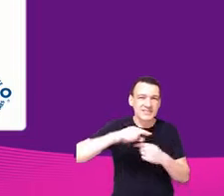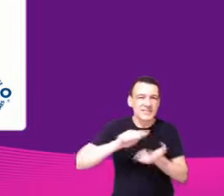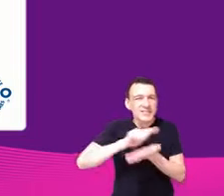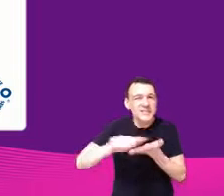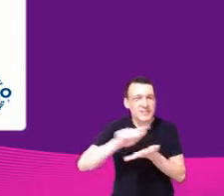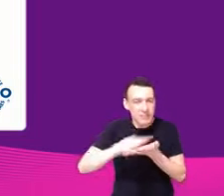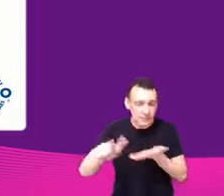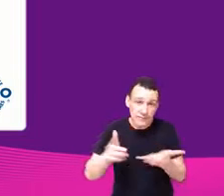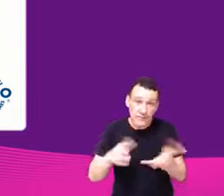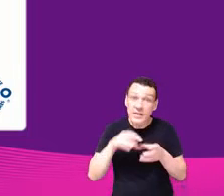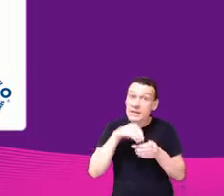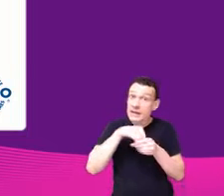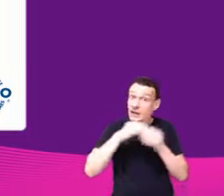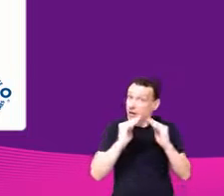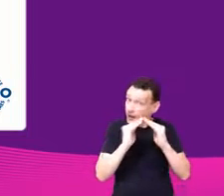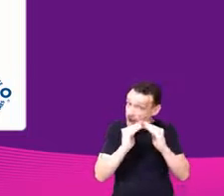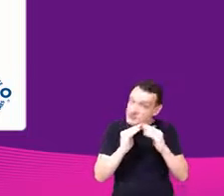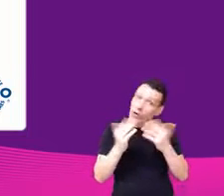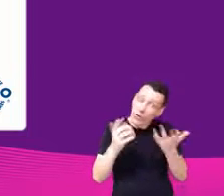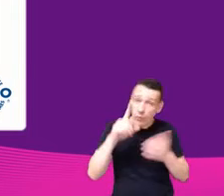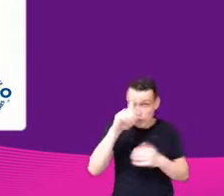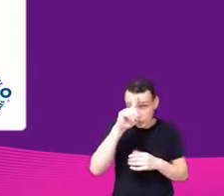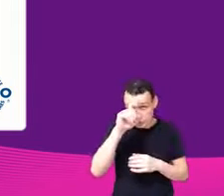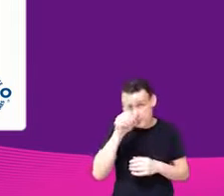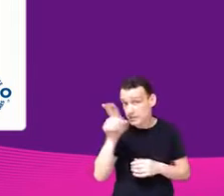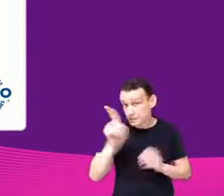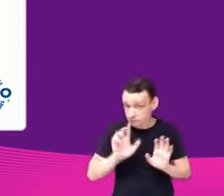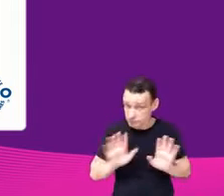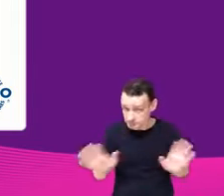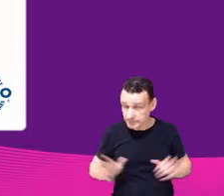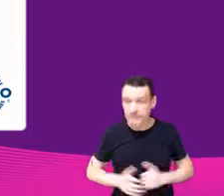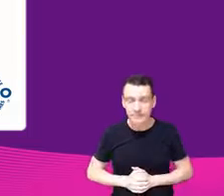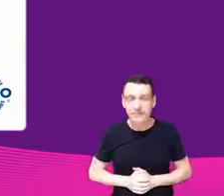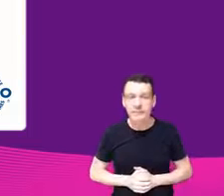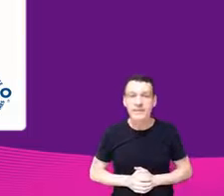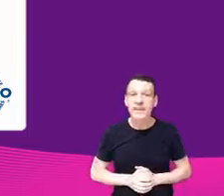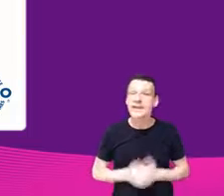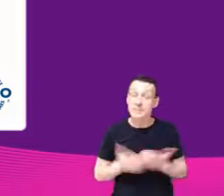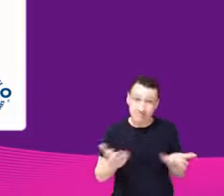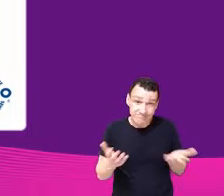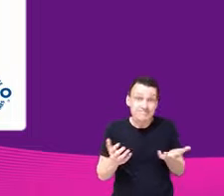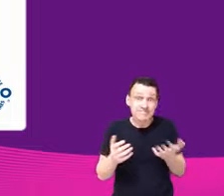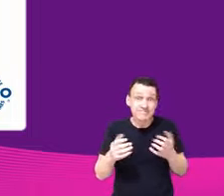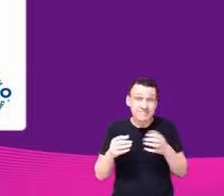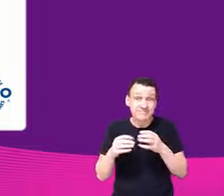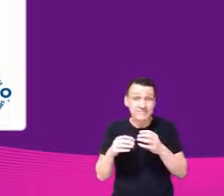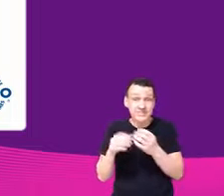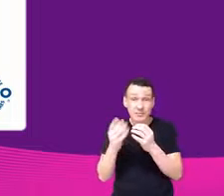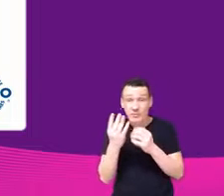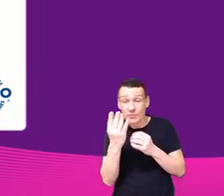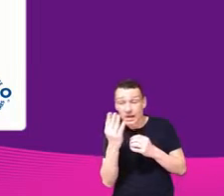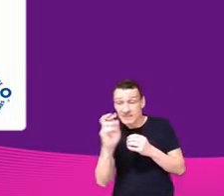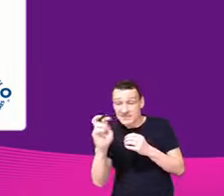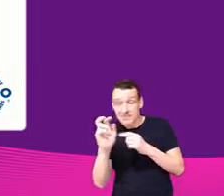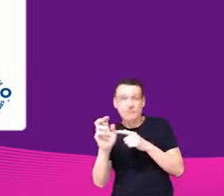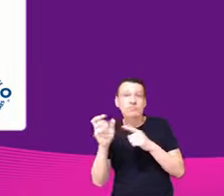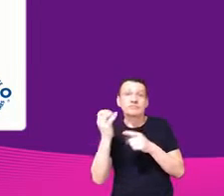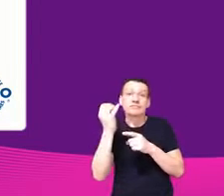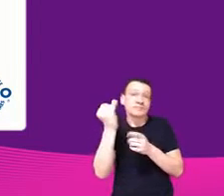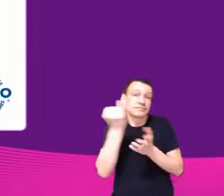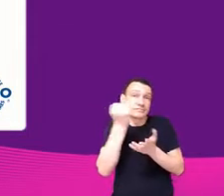a hemodiálise. Então, isso é um ponto relevante e certamente na discussão sobre cuidado integrado você tem que